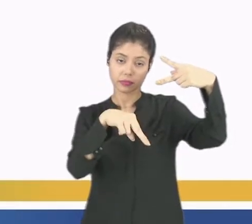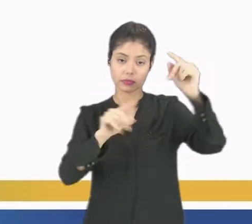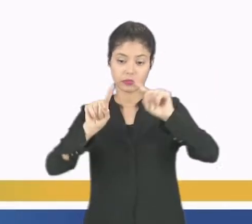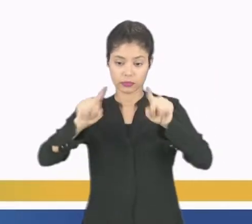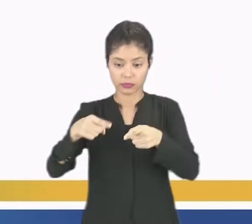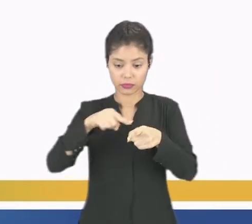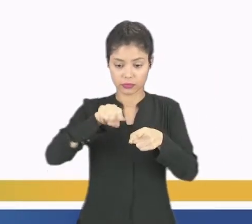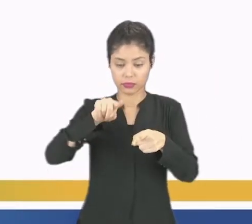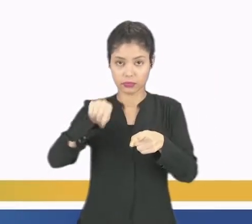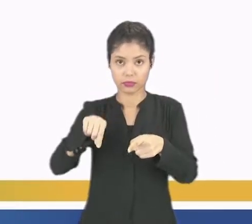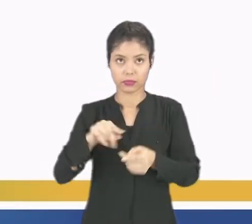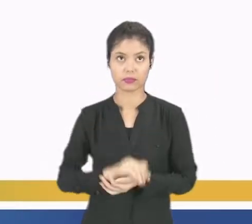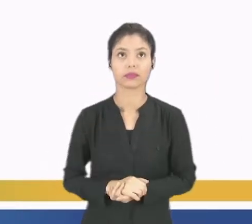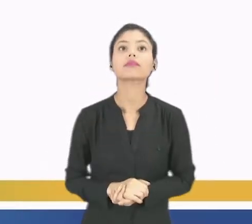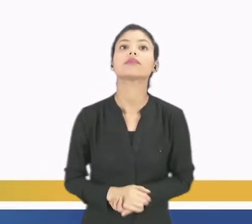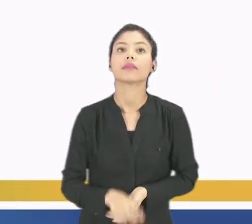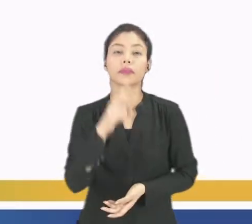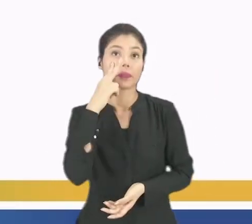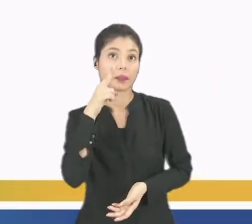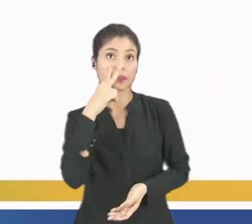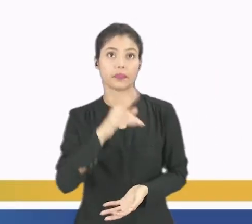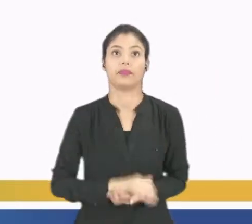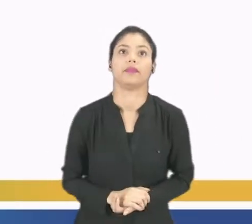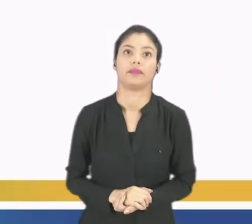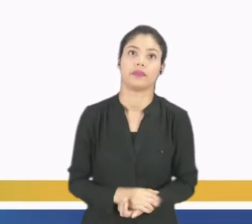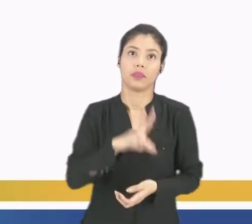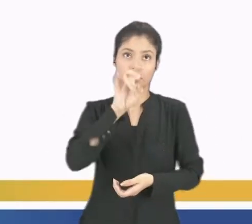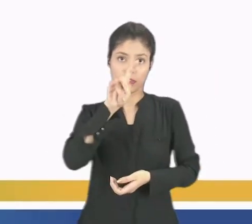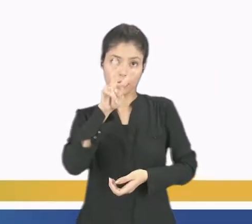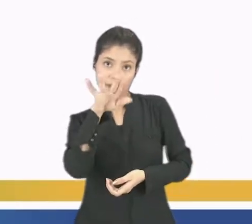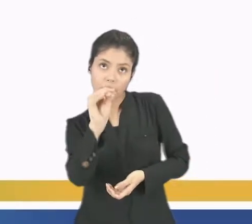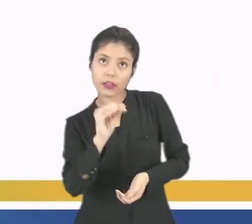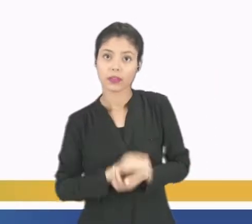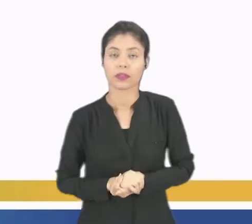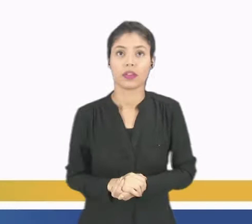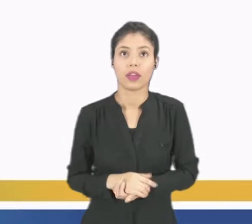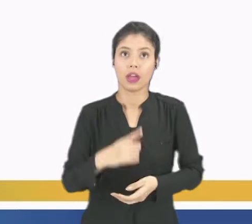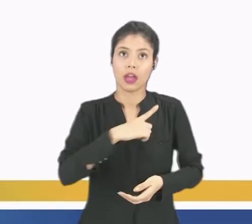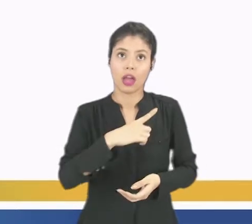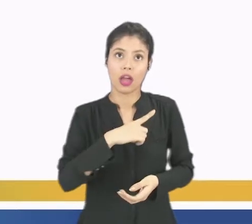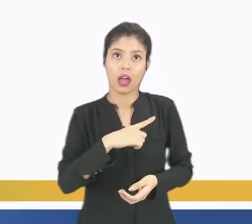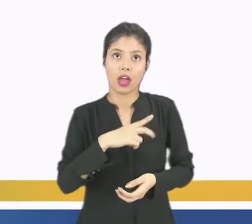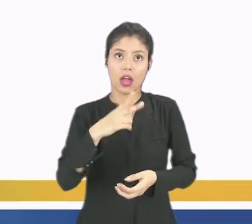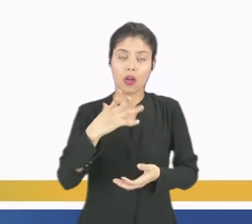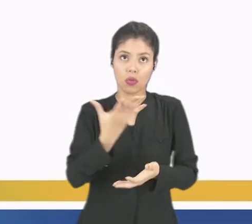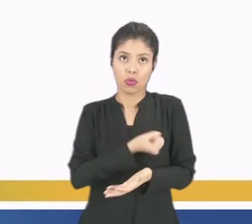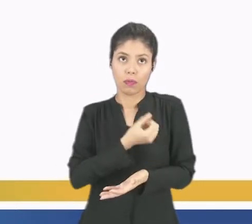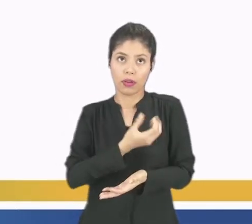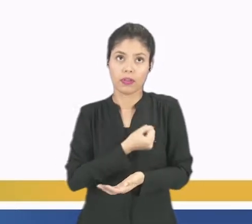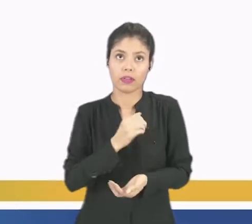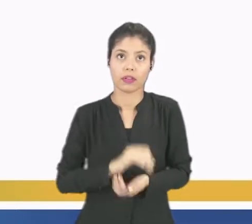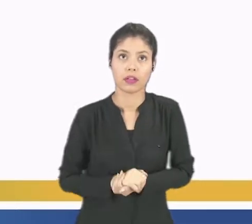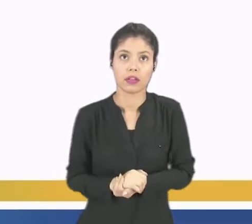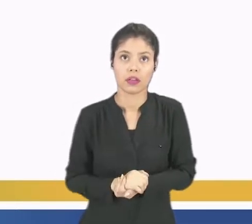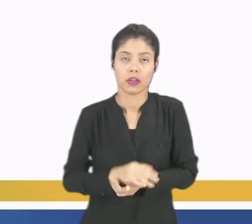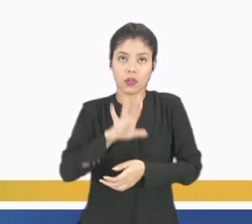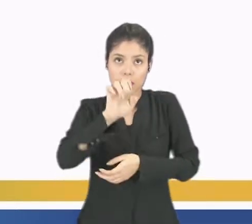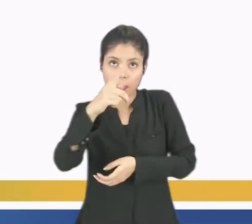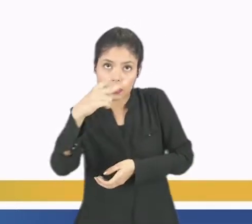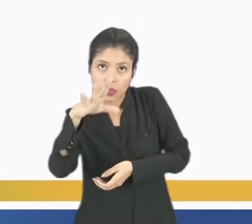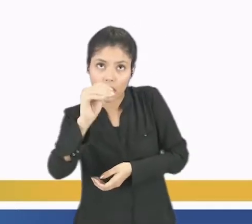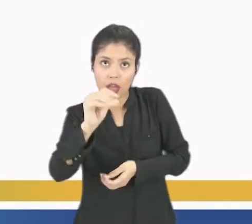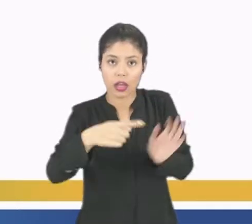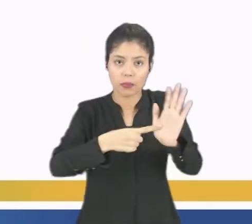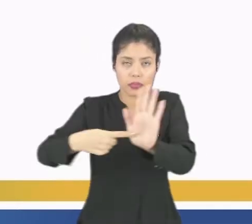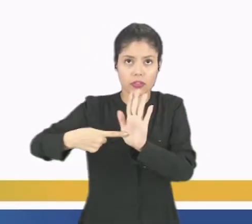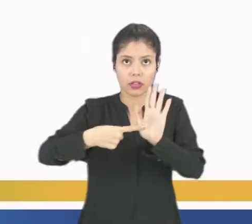do espaço amostral. Veja, o evento, número de elementos do evento e número de elementos do